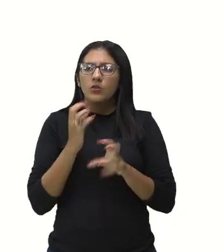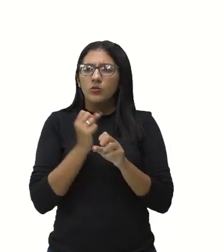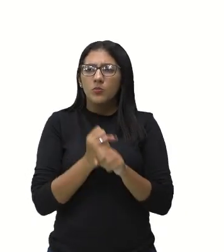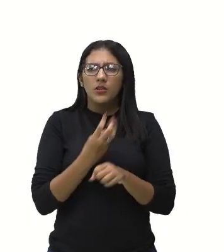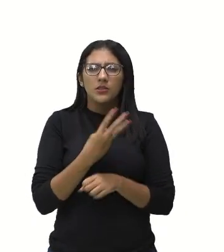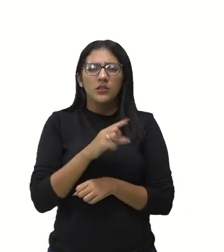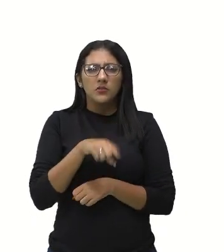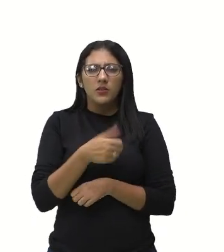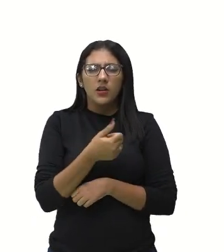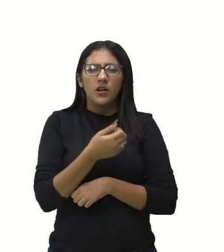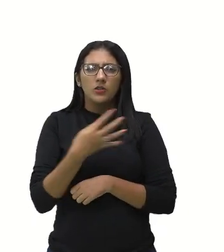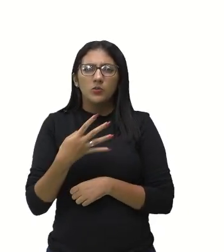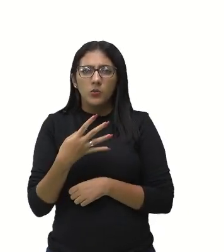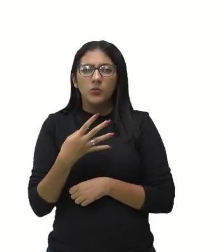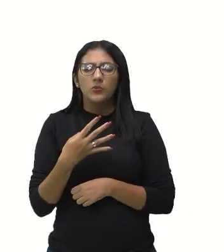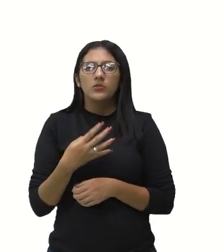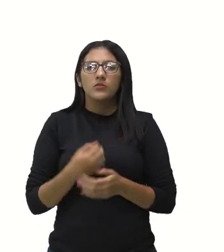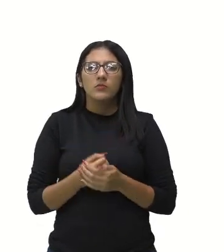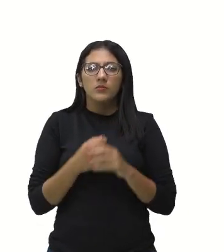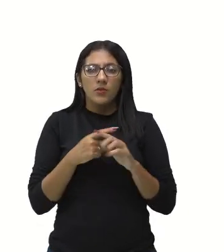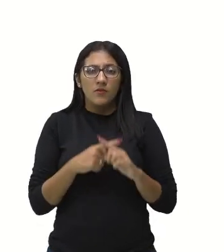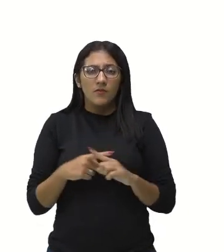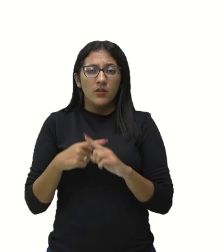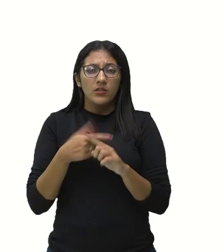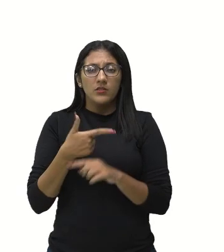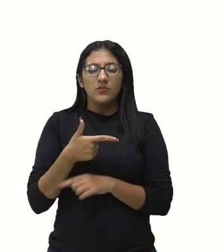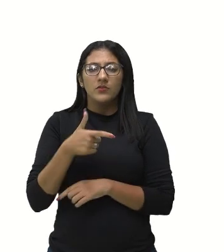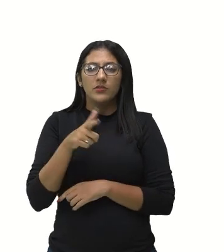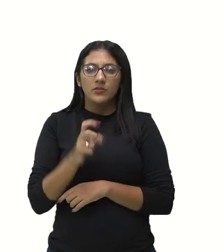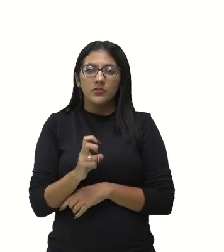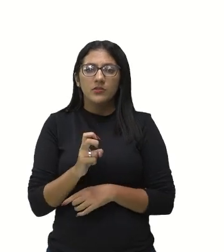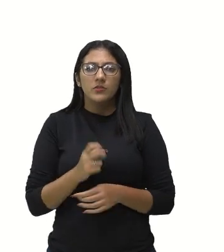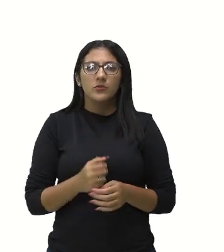3,14 vezes 25.